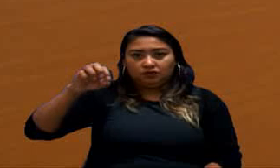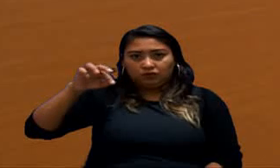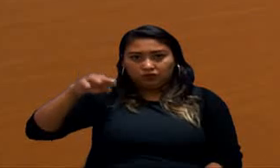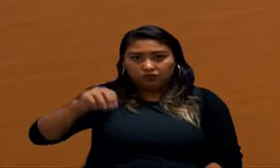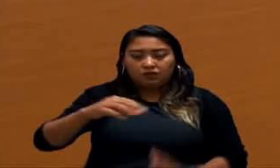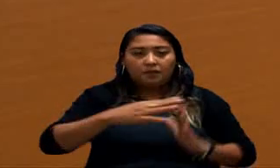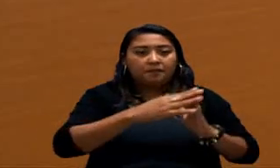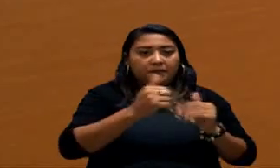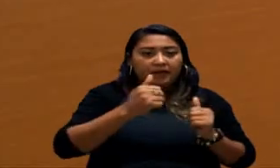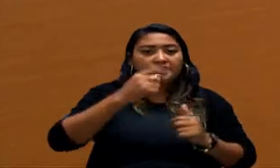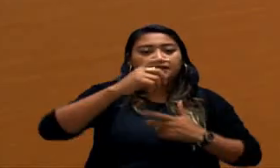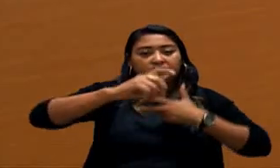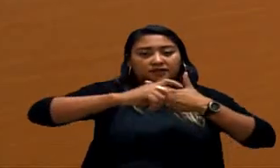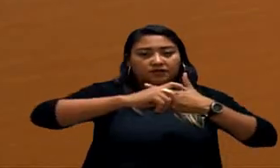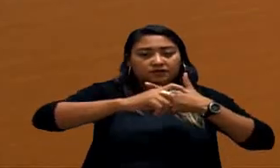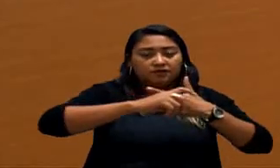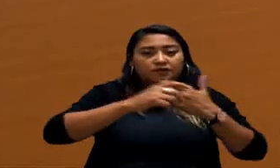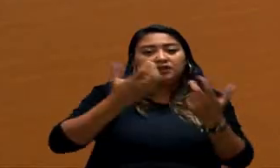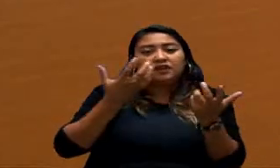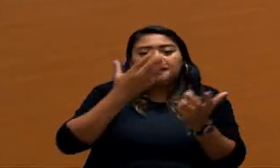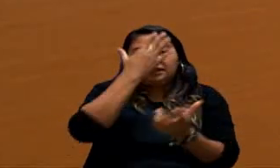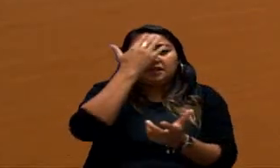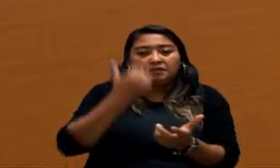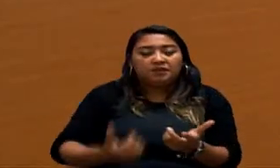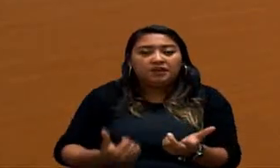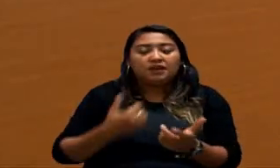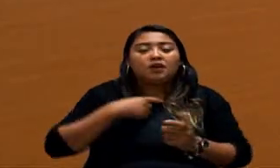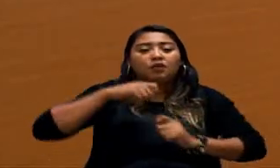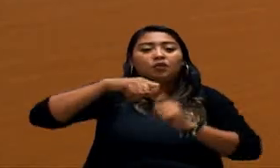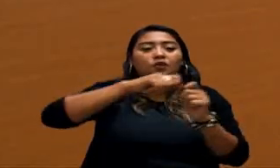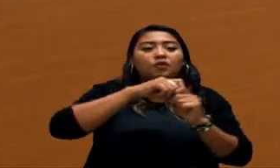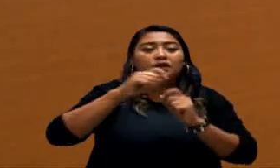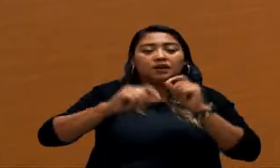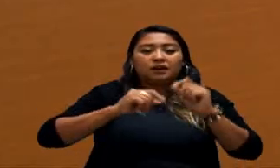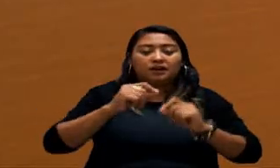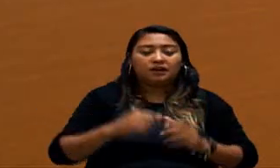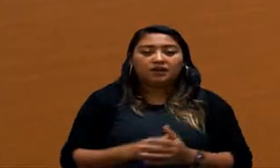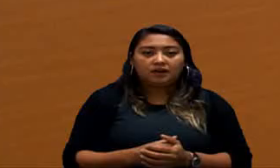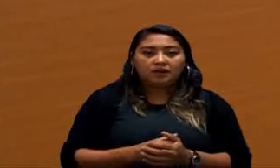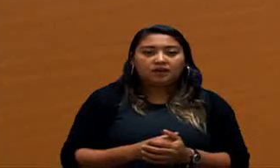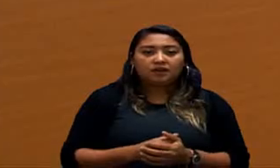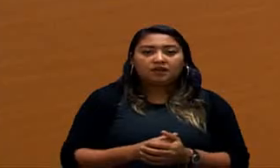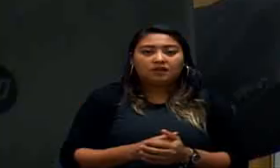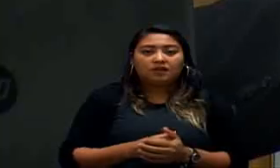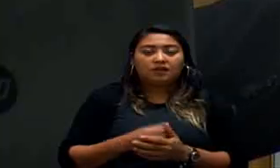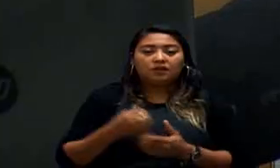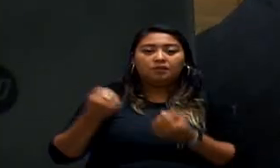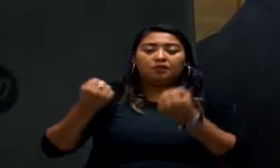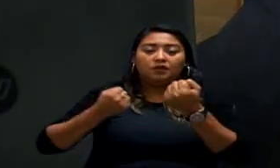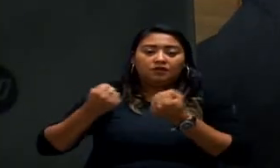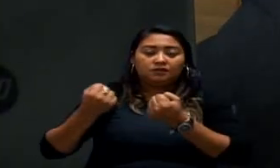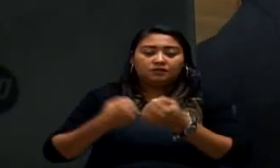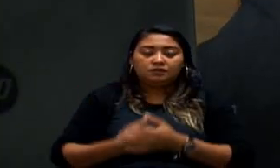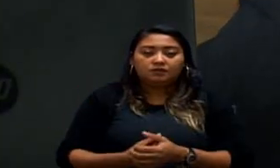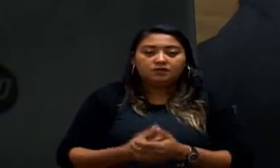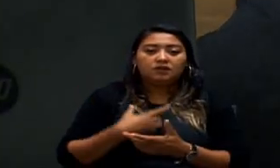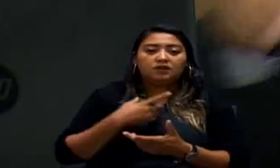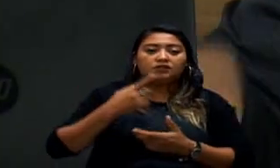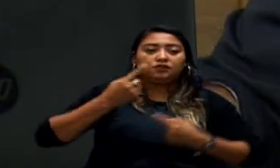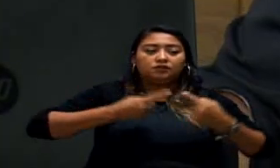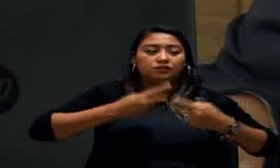Executivo informações sobre as condições de funcionamento do odontomóvel. Eu coloco em